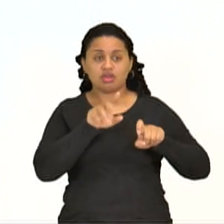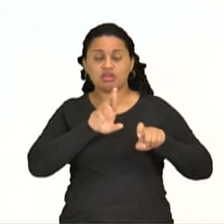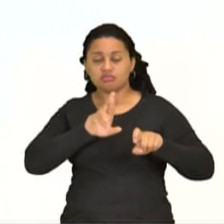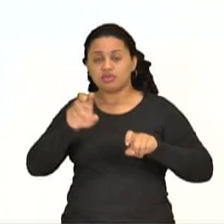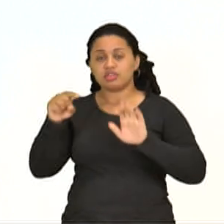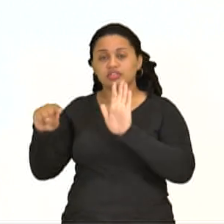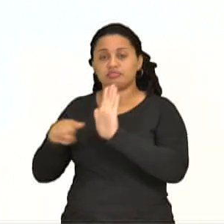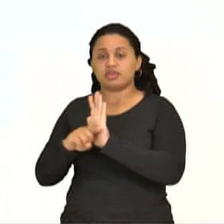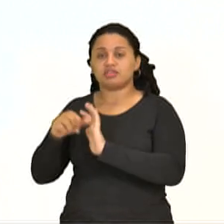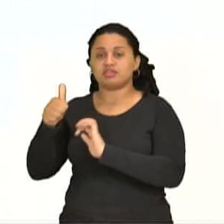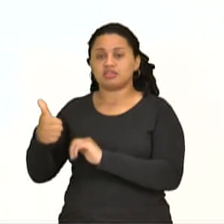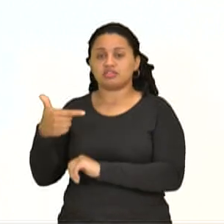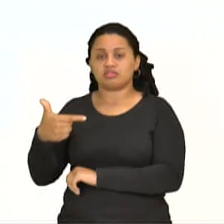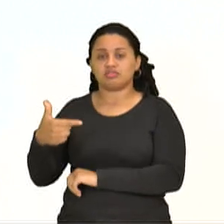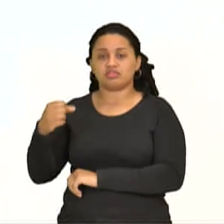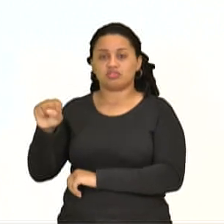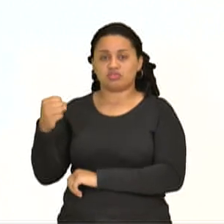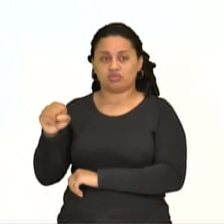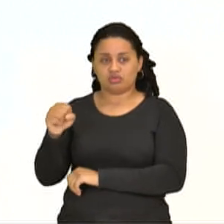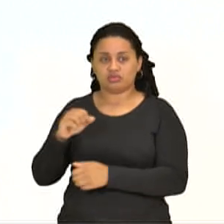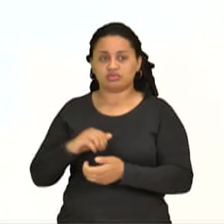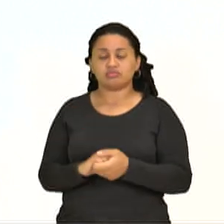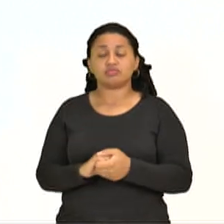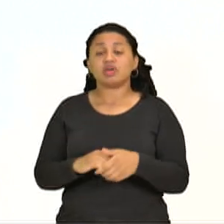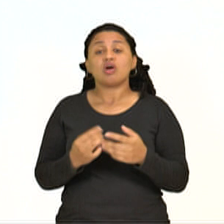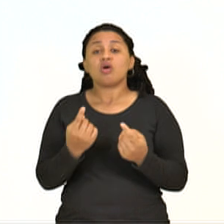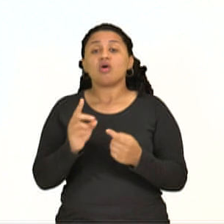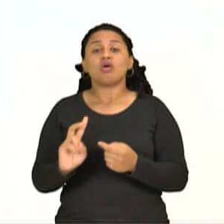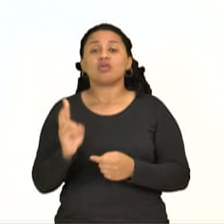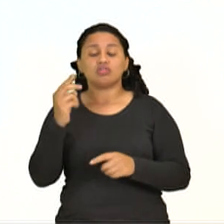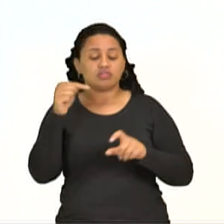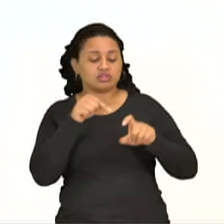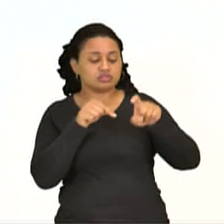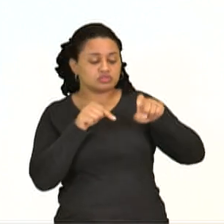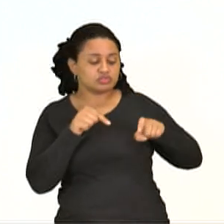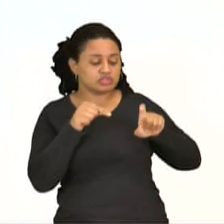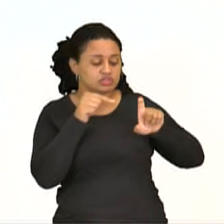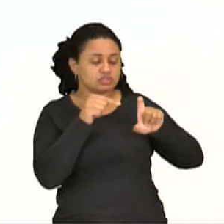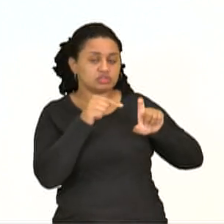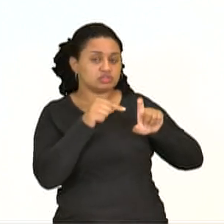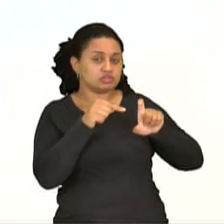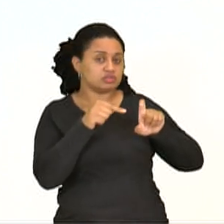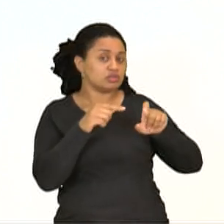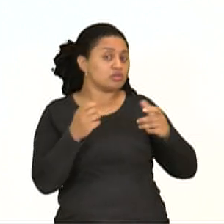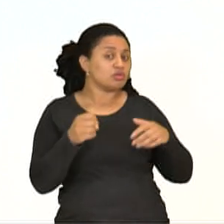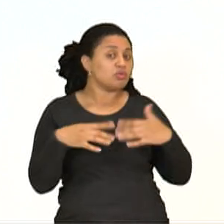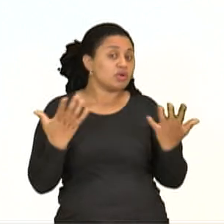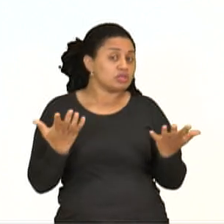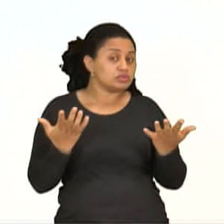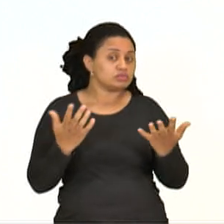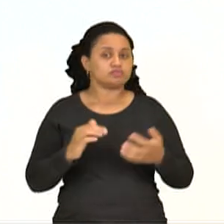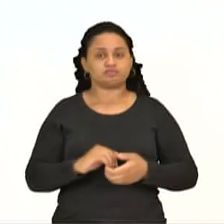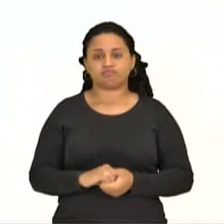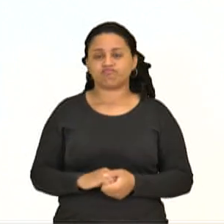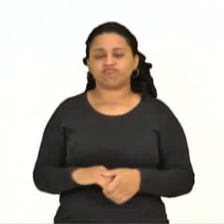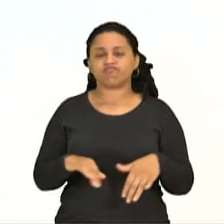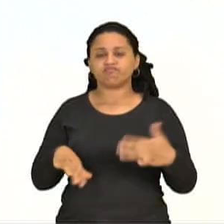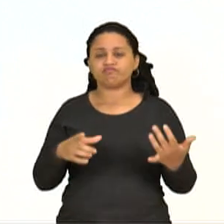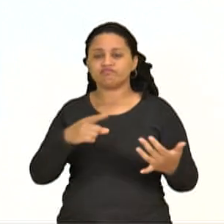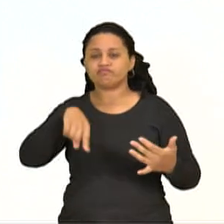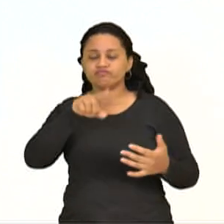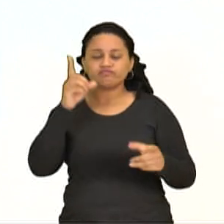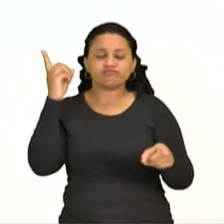a menos 128, determine o valor de x. Então, vocês vão ter que